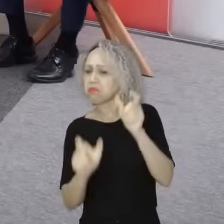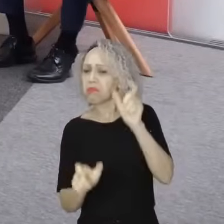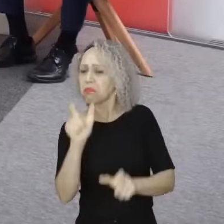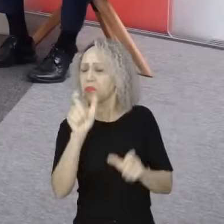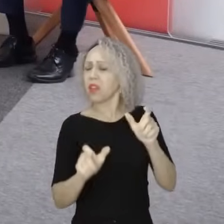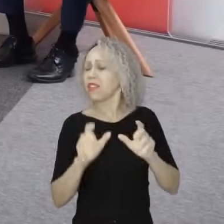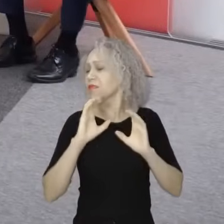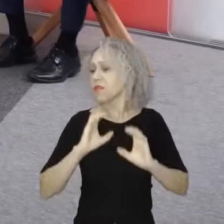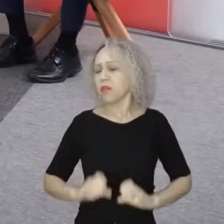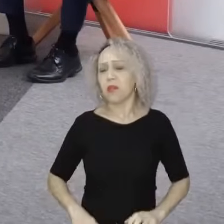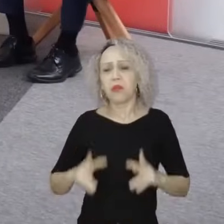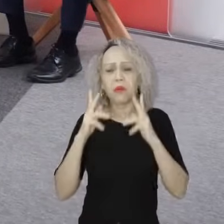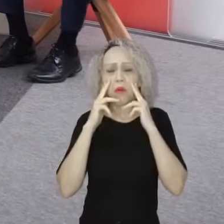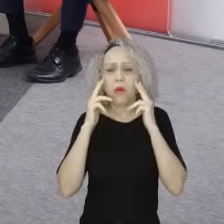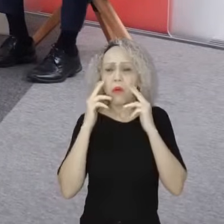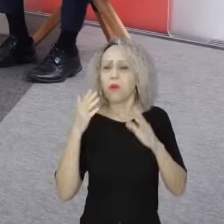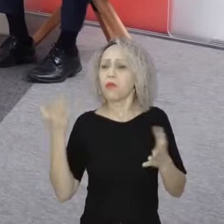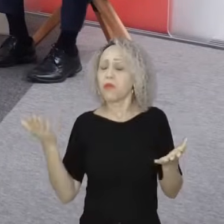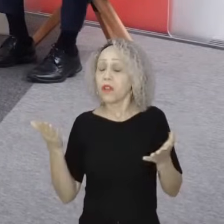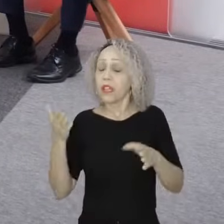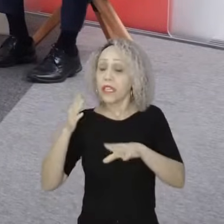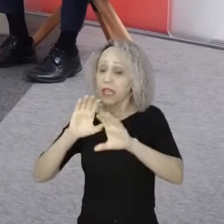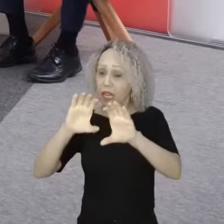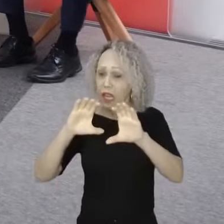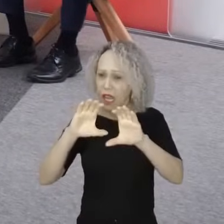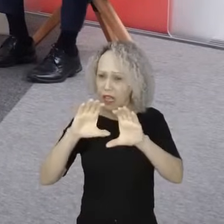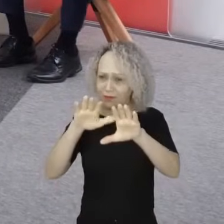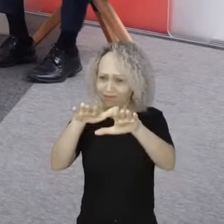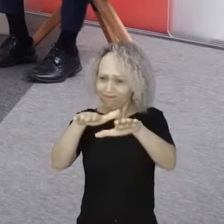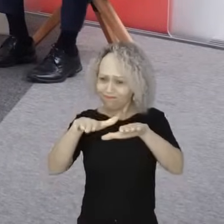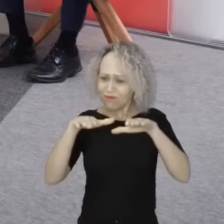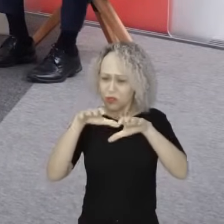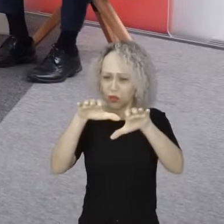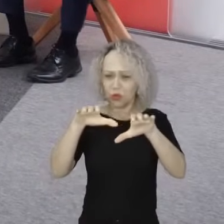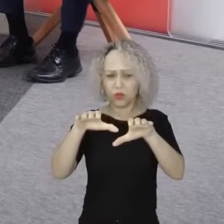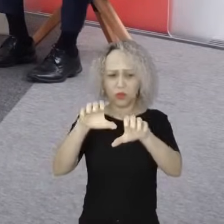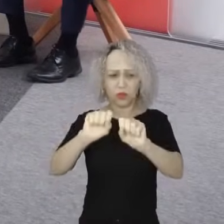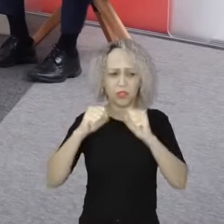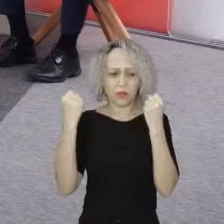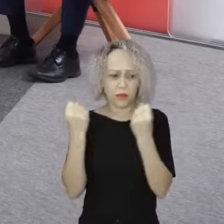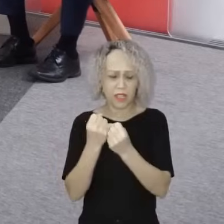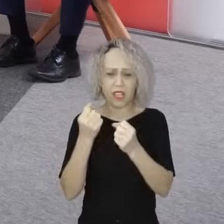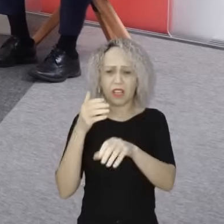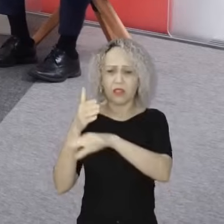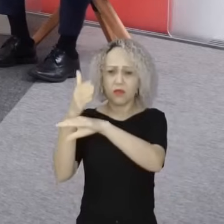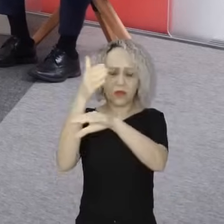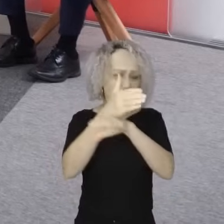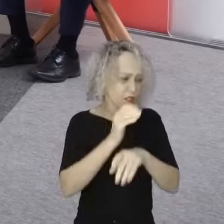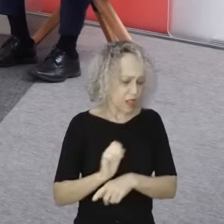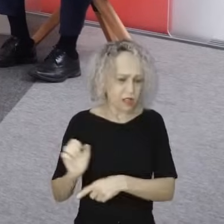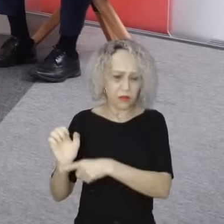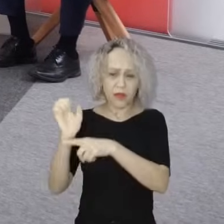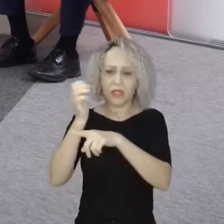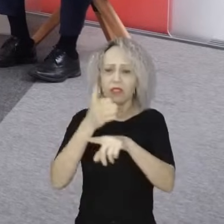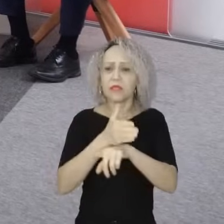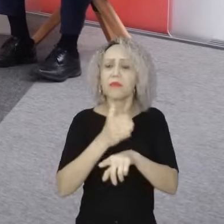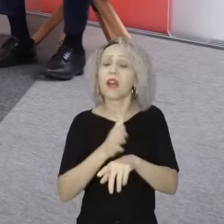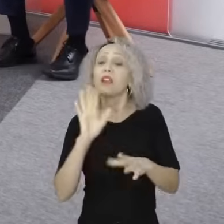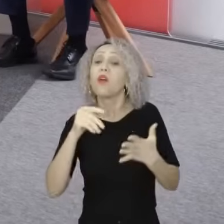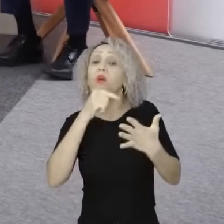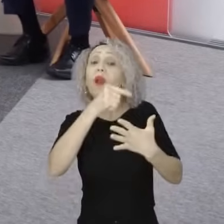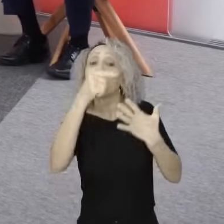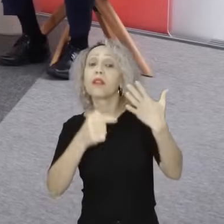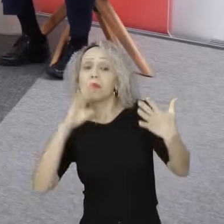que participaram das plenárias nos estados e que deram a sua opinião de quais seriam as prioridades, onde o governo deveria olhar. Eu